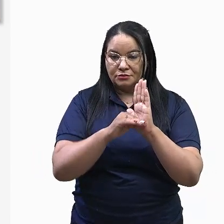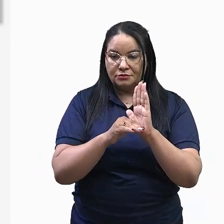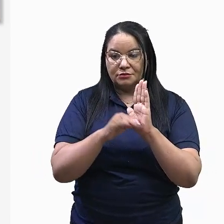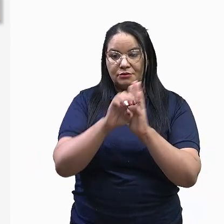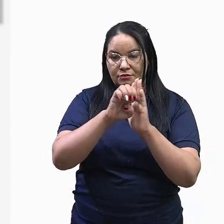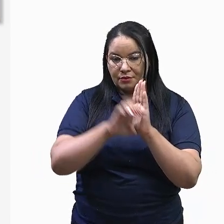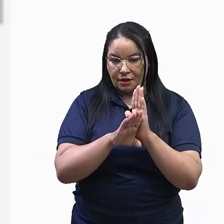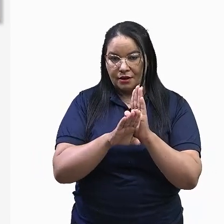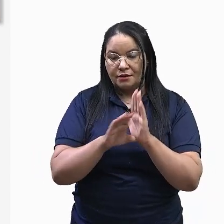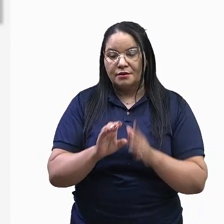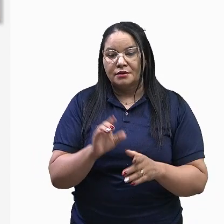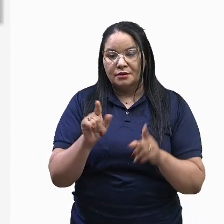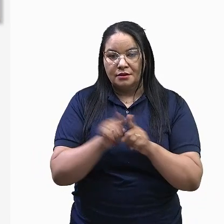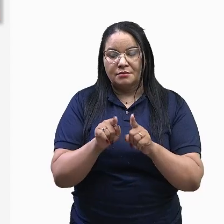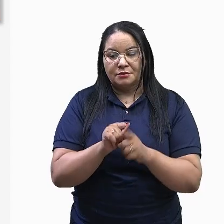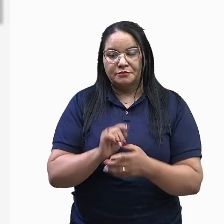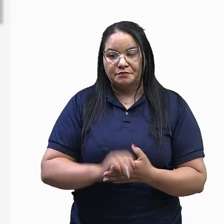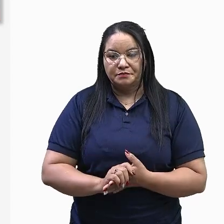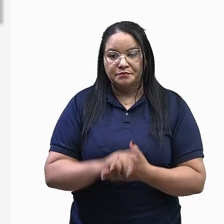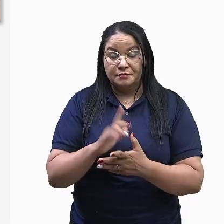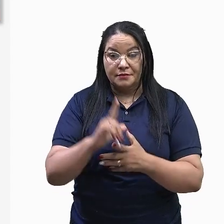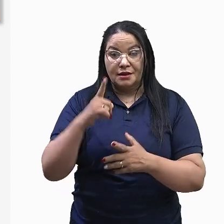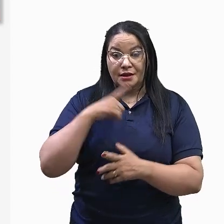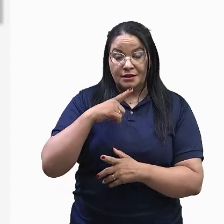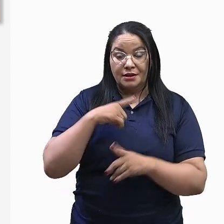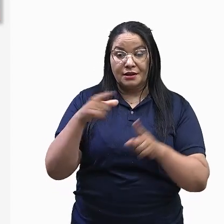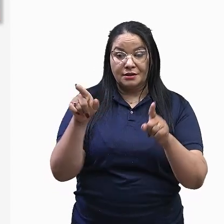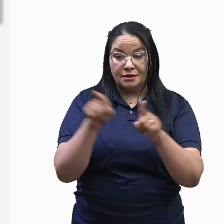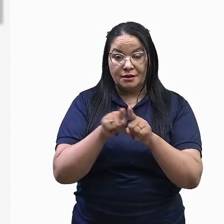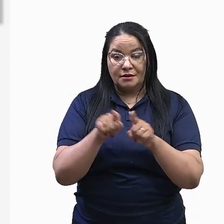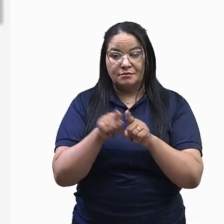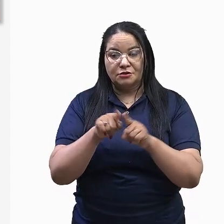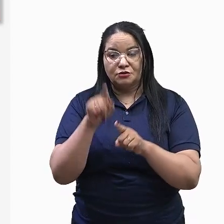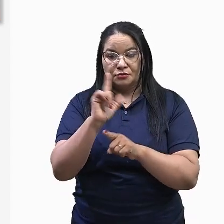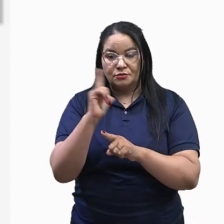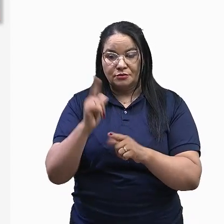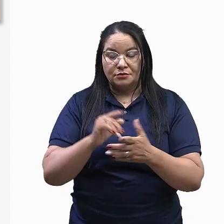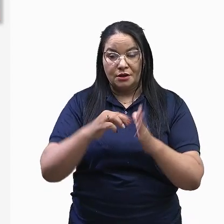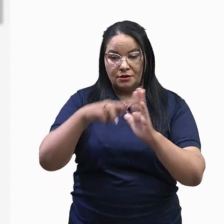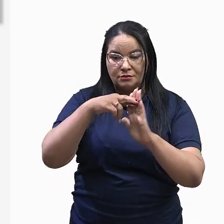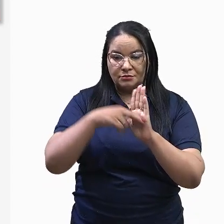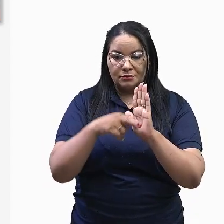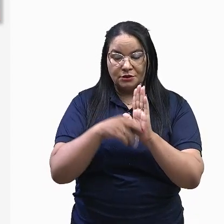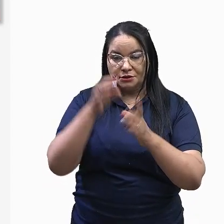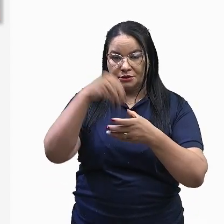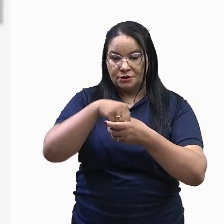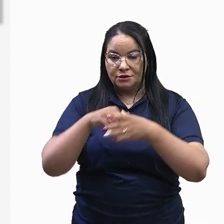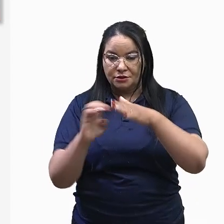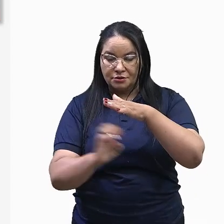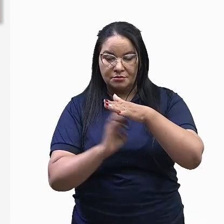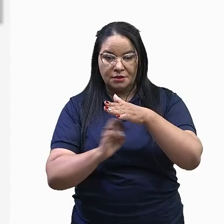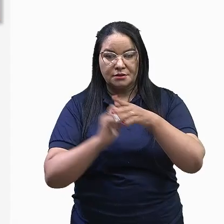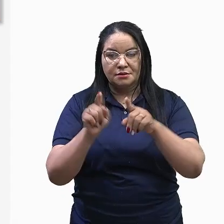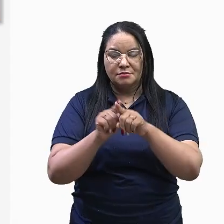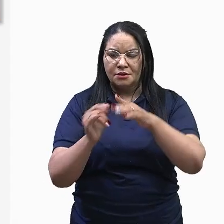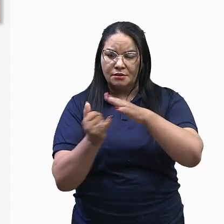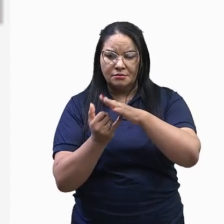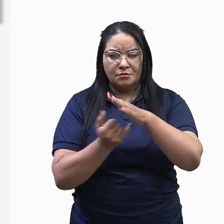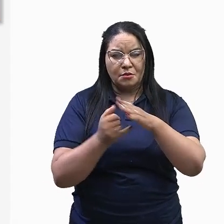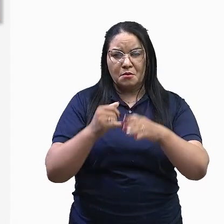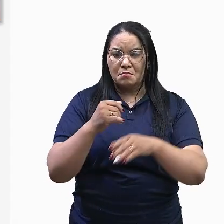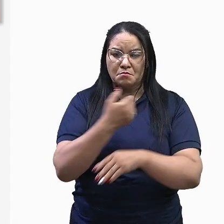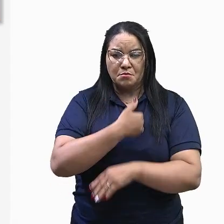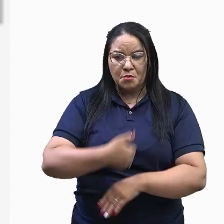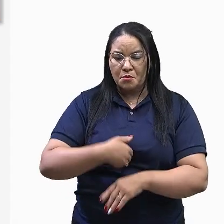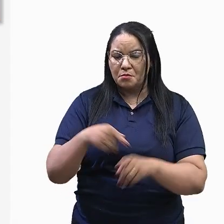também o regulamento interno, né? No caso das empresas, das instituições, todas as instituições, tanto as públicas quanto